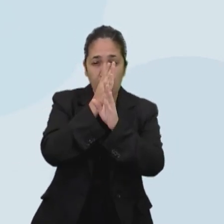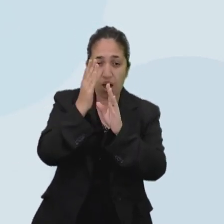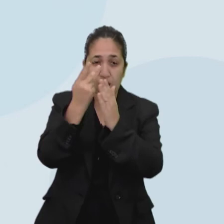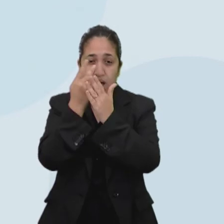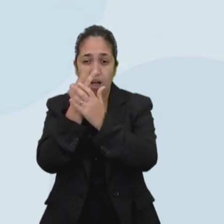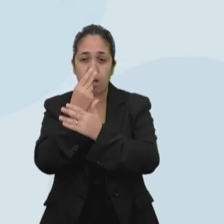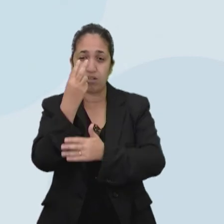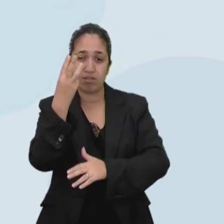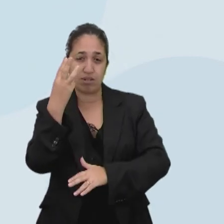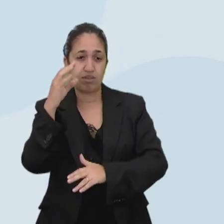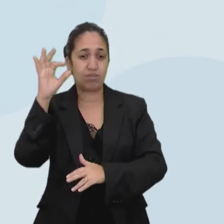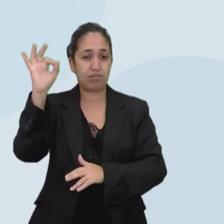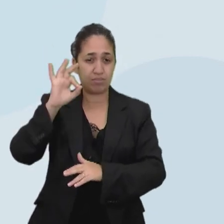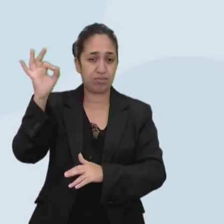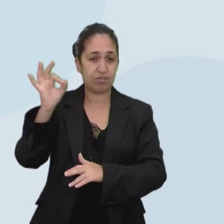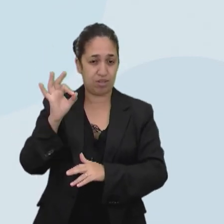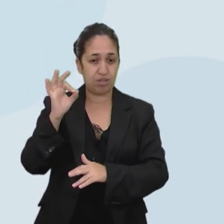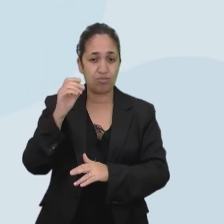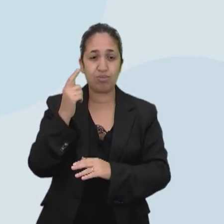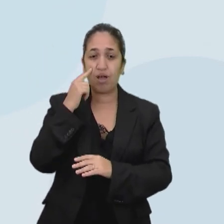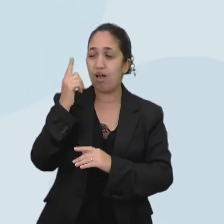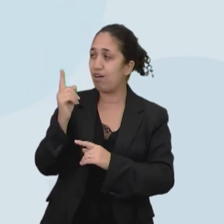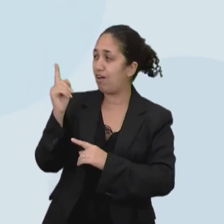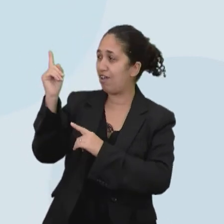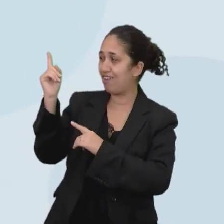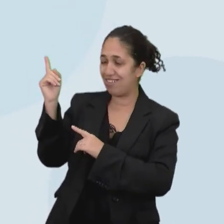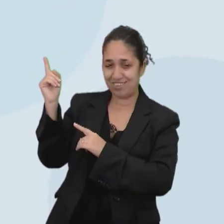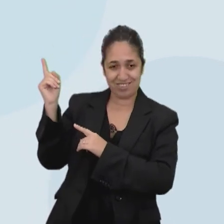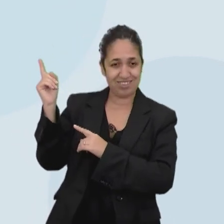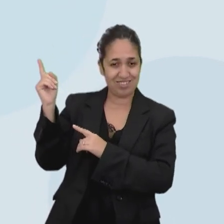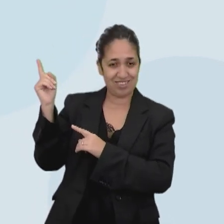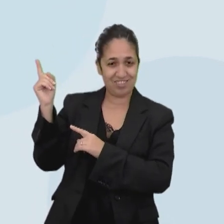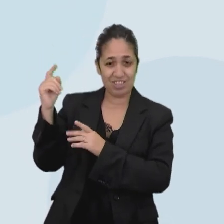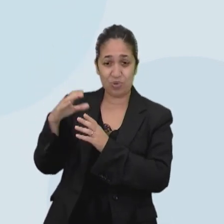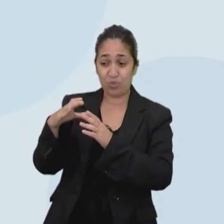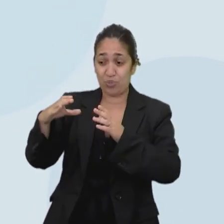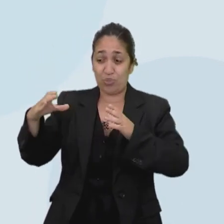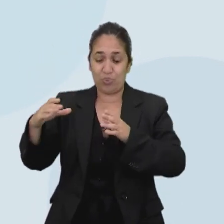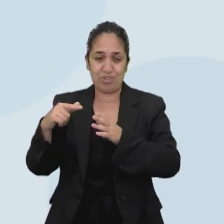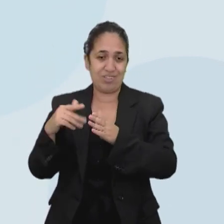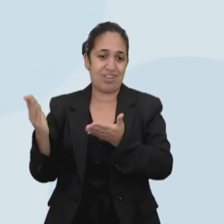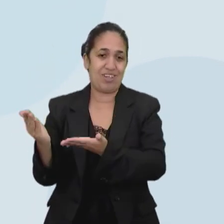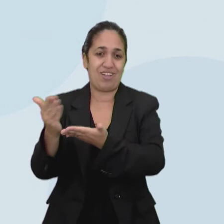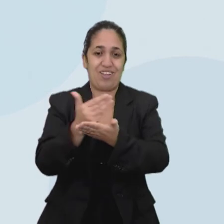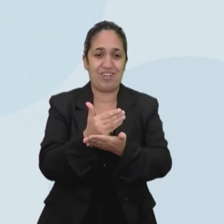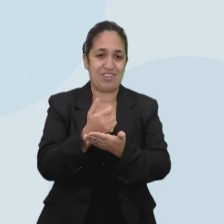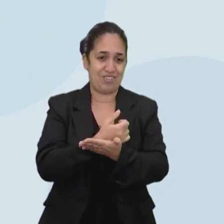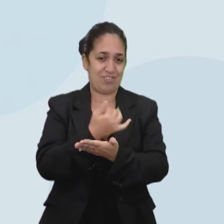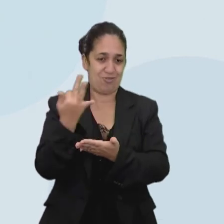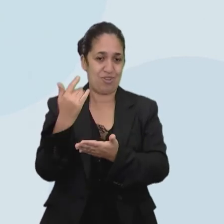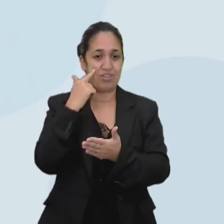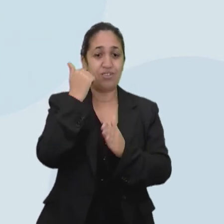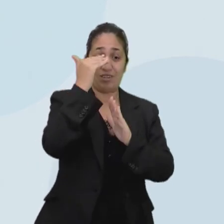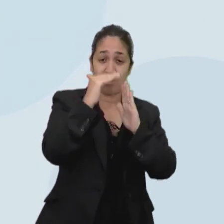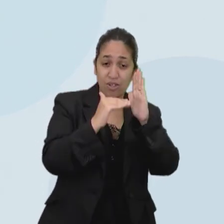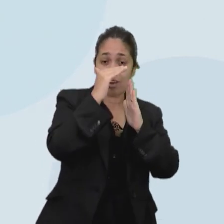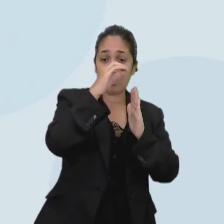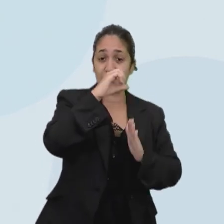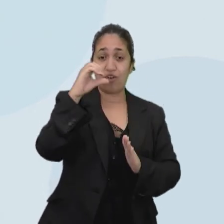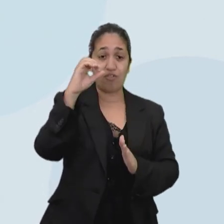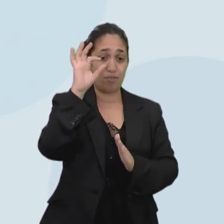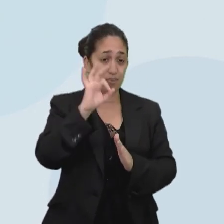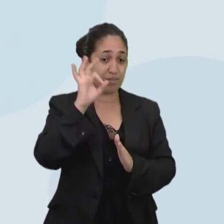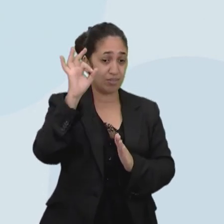3%. Tá? E aí a gente vai mostrar para vocês o tamanho dessa amostra. Olha lá, nível de confiança,